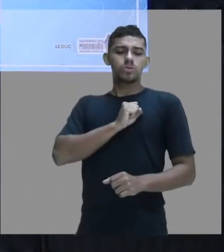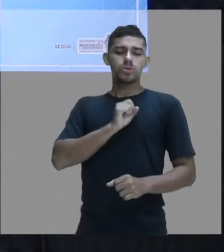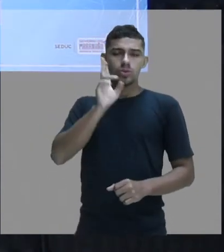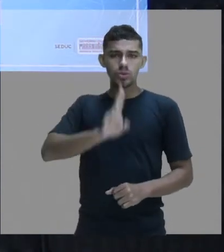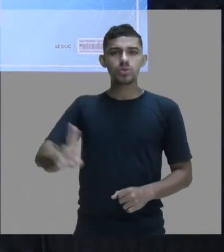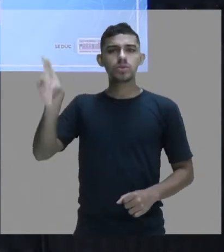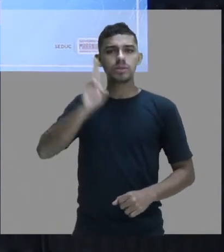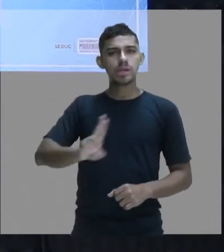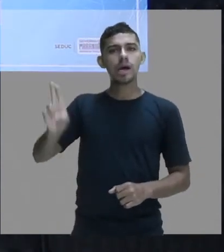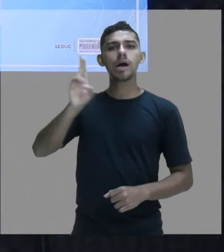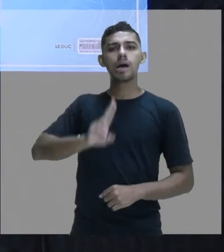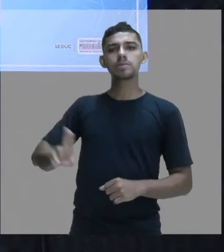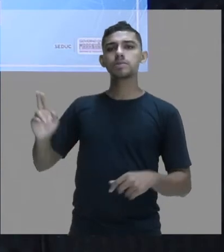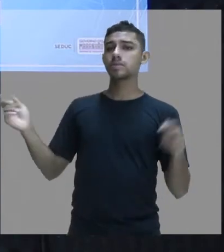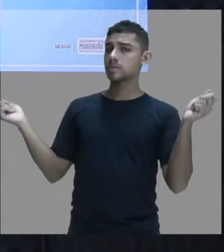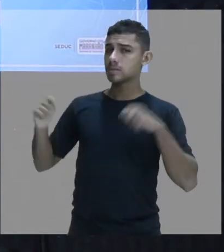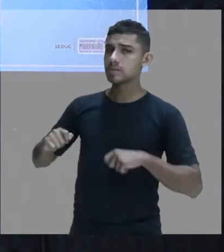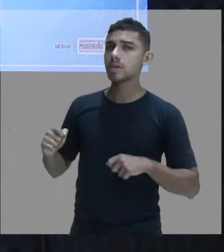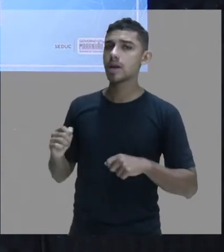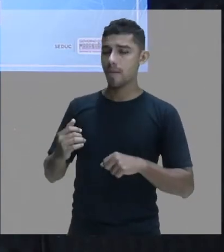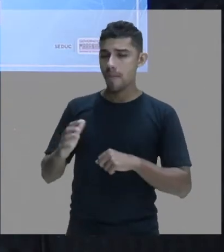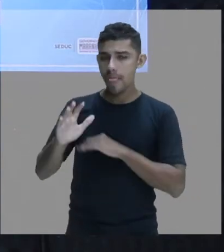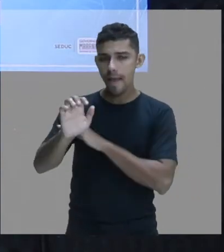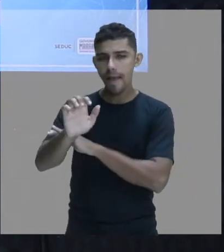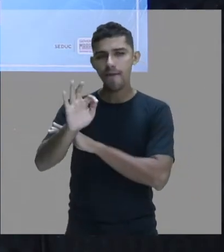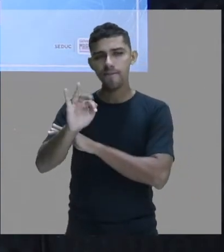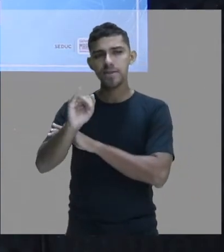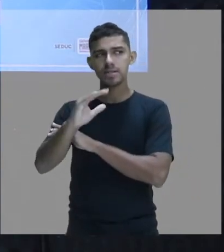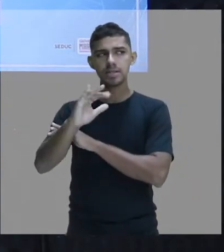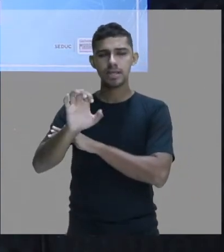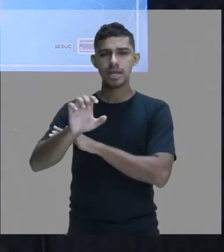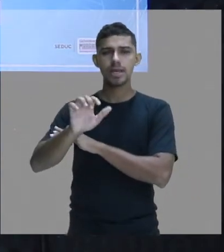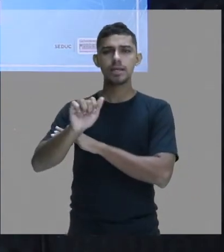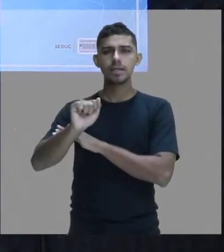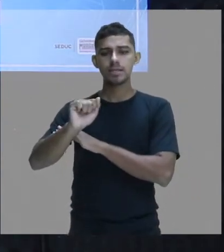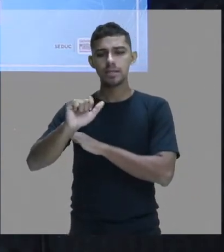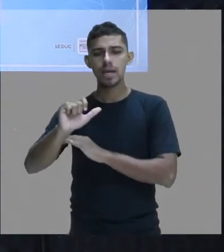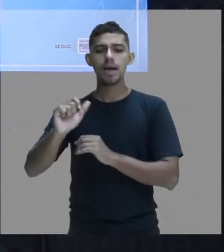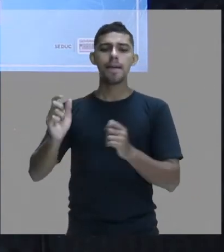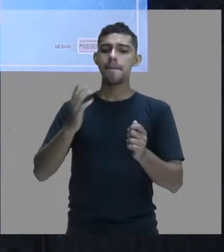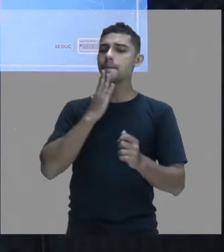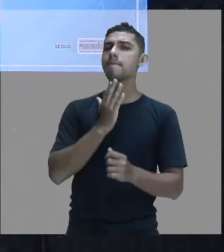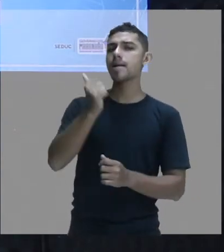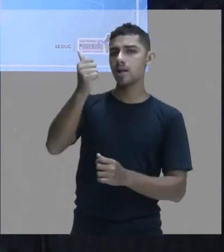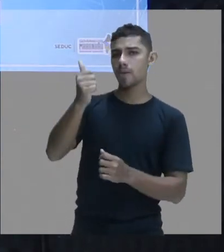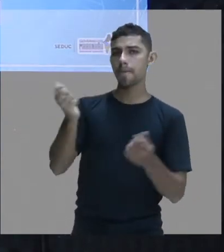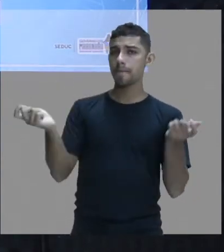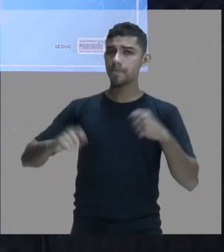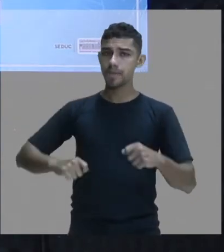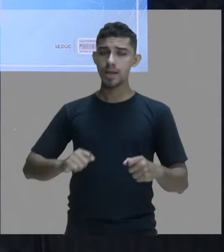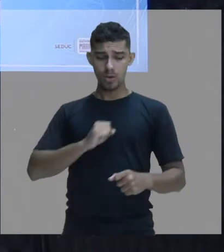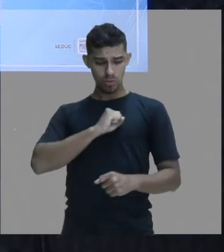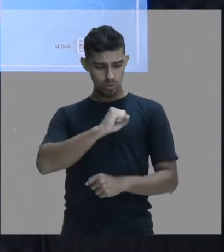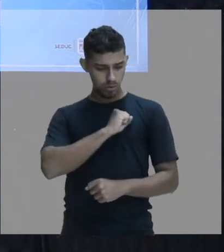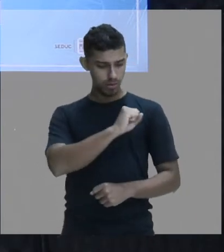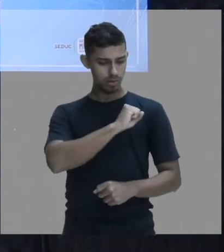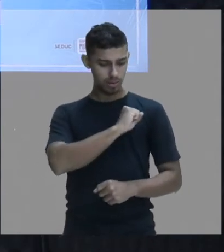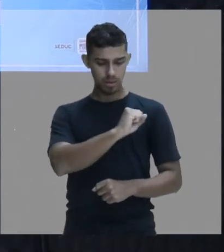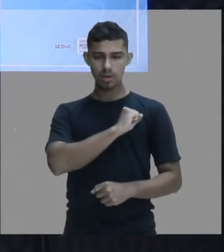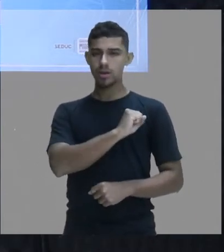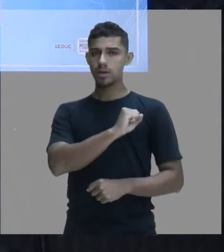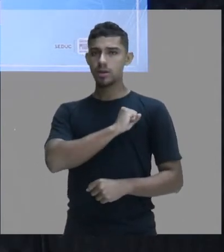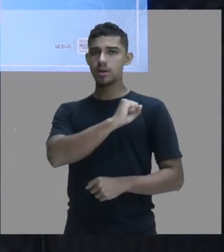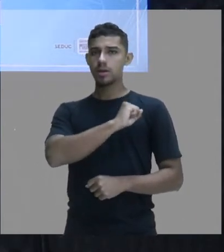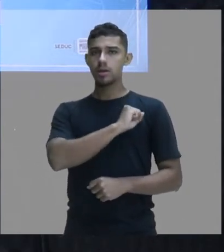esses alvéolos pulmonares. Então, a gente começa a ter uma eficiência melhor. Daí, essa frequência, esse ritmo cardíaco, turma, ele